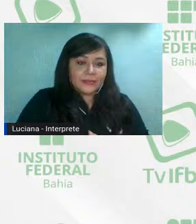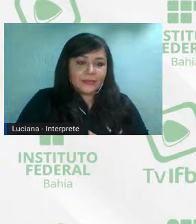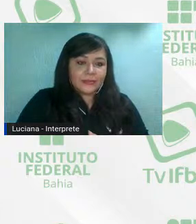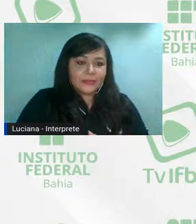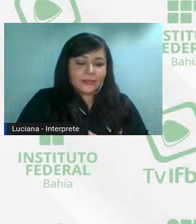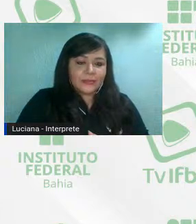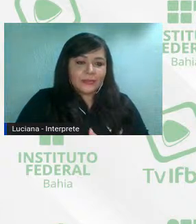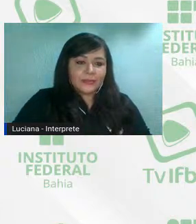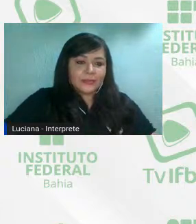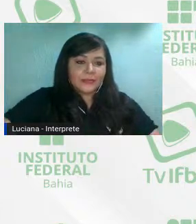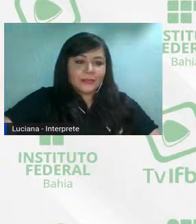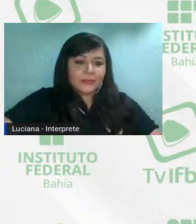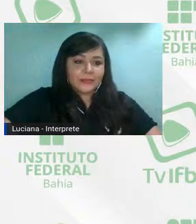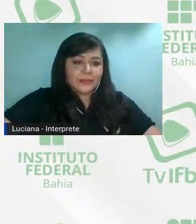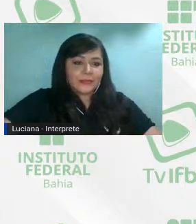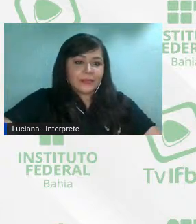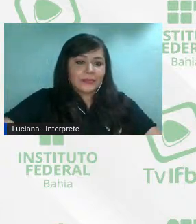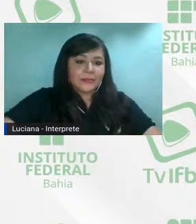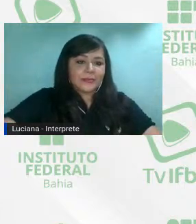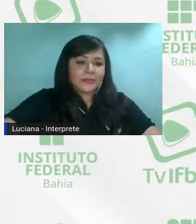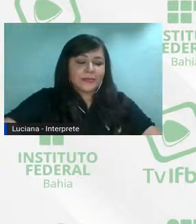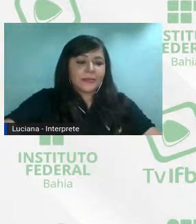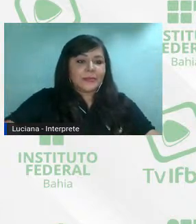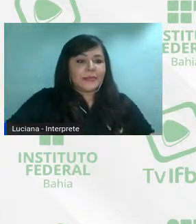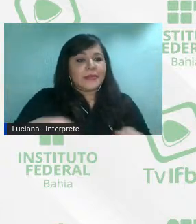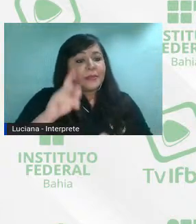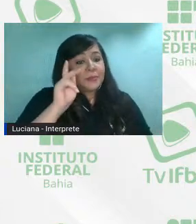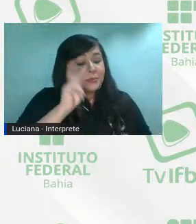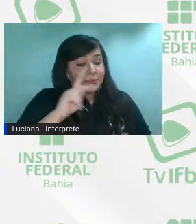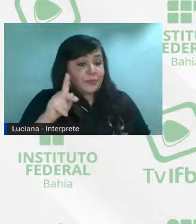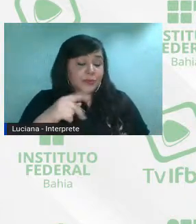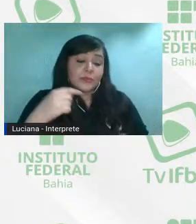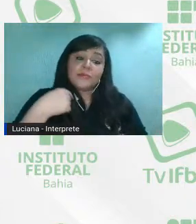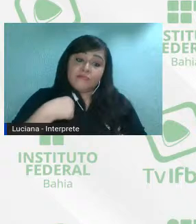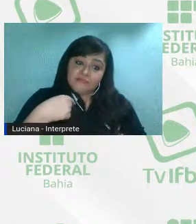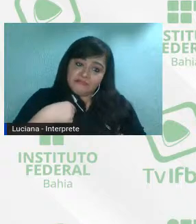Professora, eu participei da palestra sobre